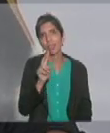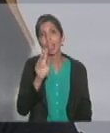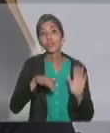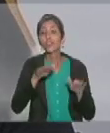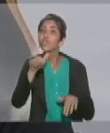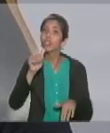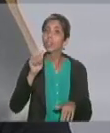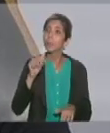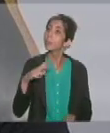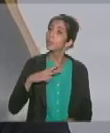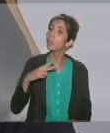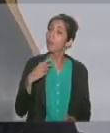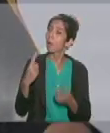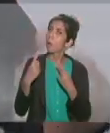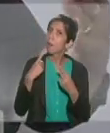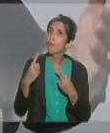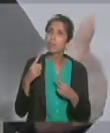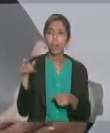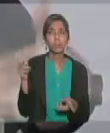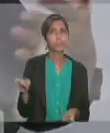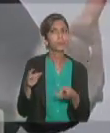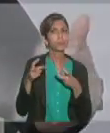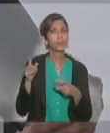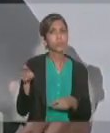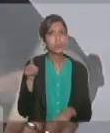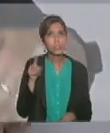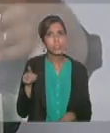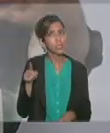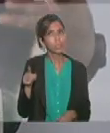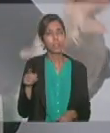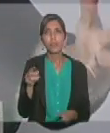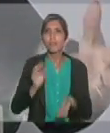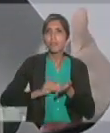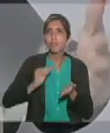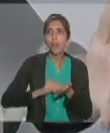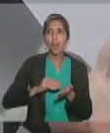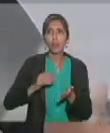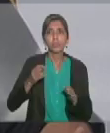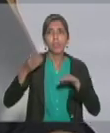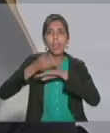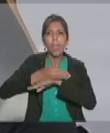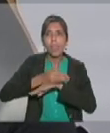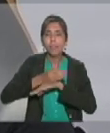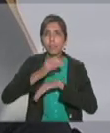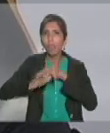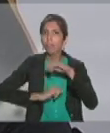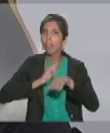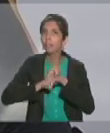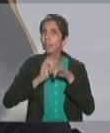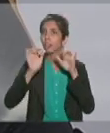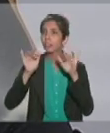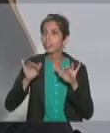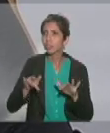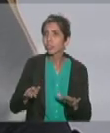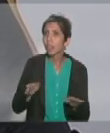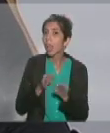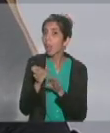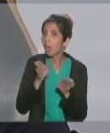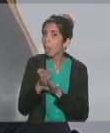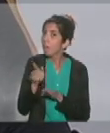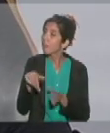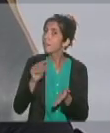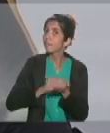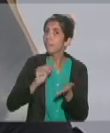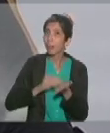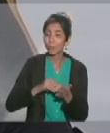mesmo chama o aluno às vezes para uma conversa. Olha, eu tenho percebido que você não tem, por exemplo, entrado na plataforma e executado algumas